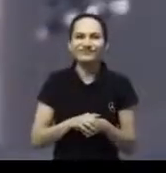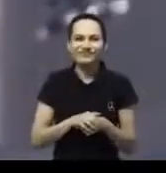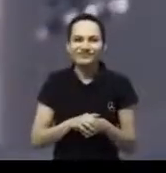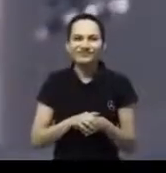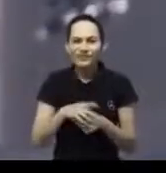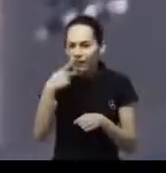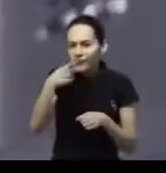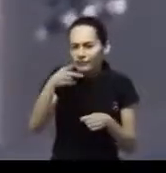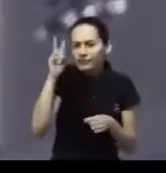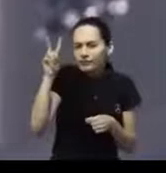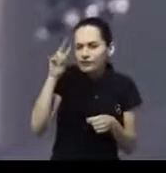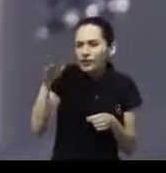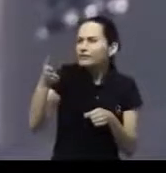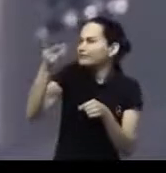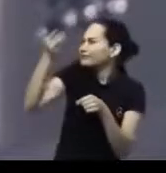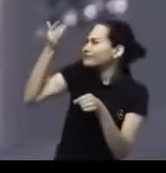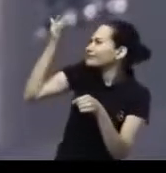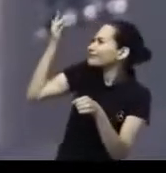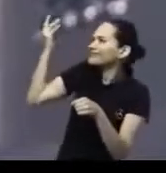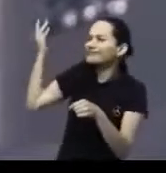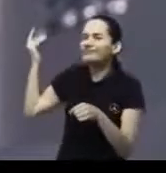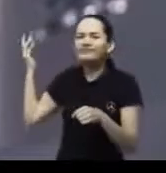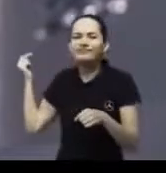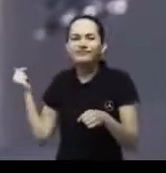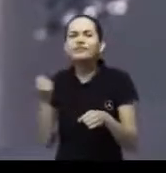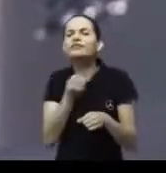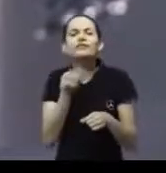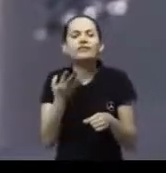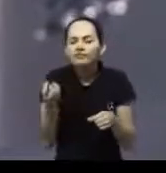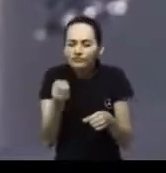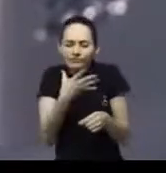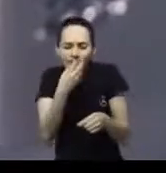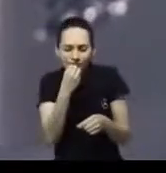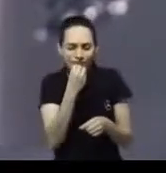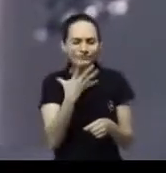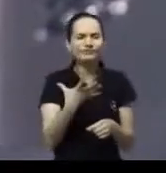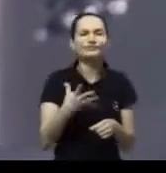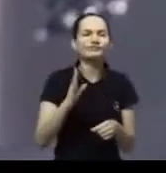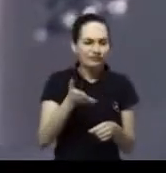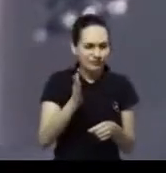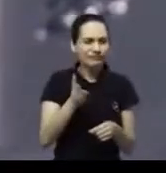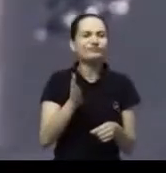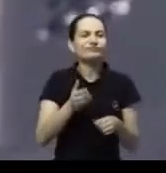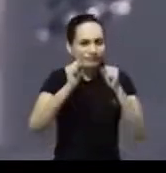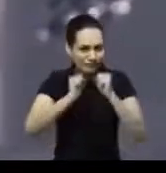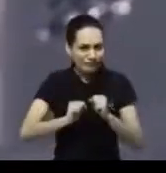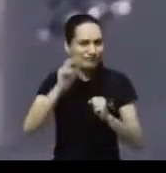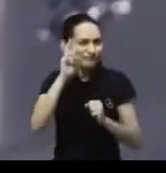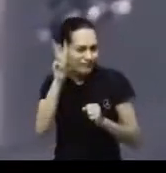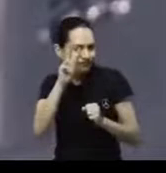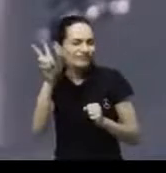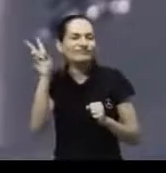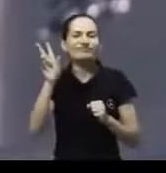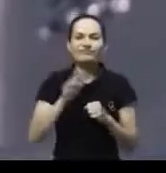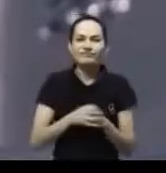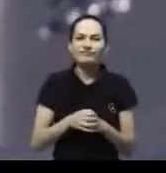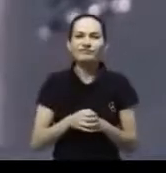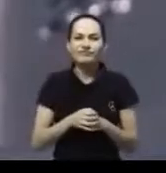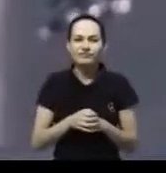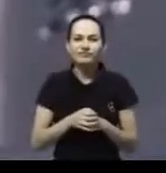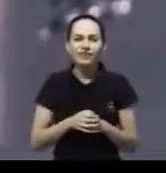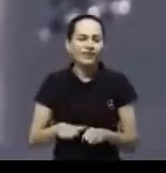História olhando pelo retrovisor quanta coisa boa temos para relembrar e